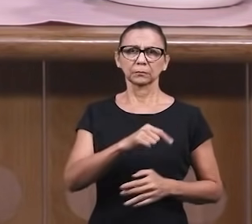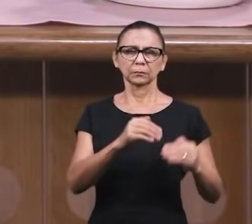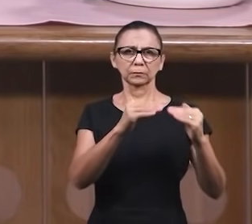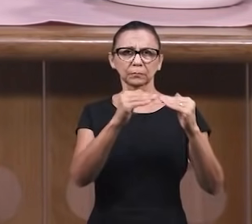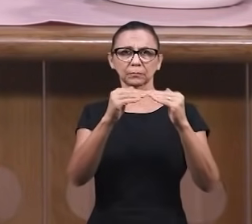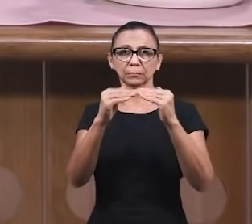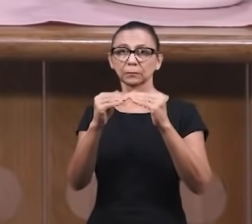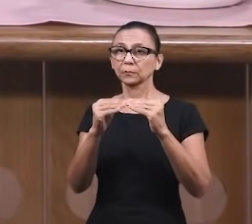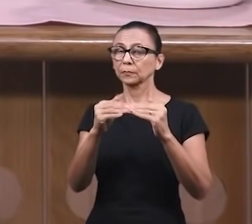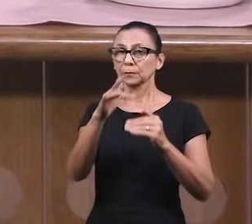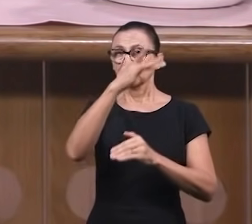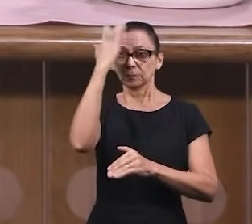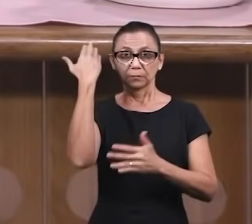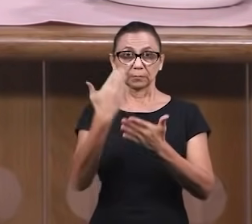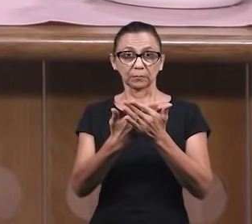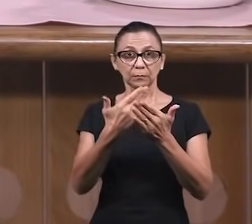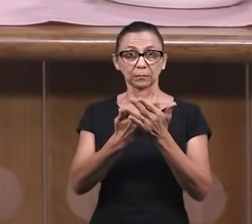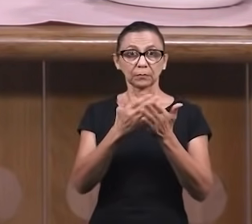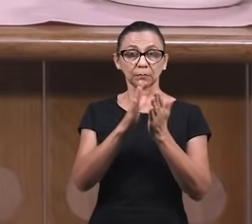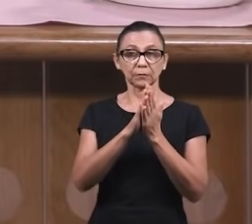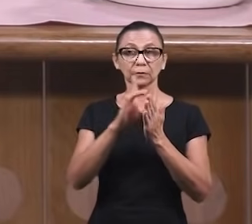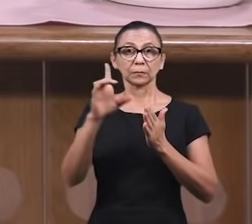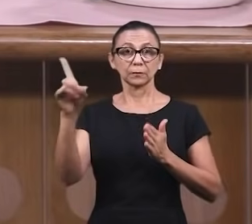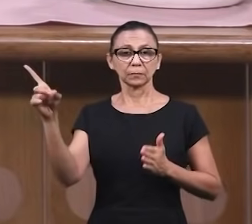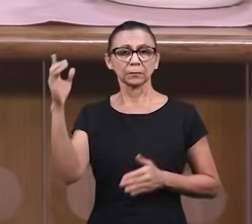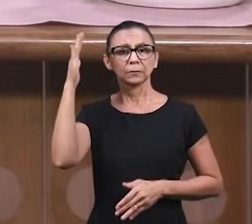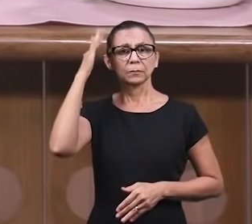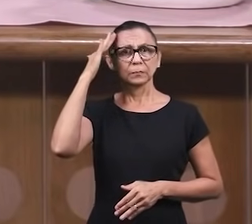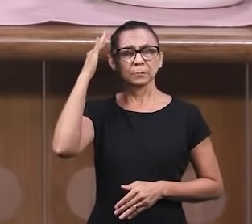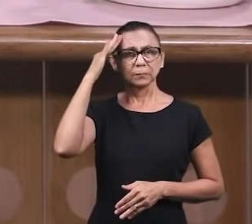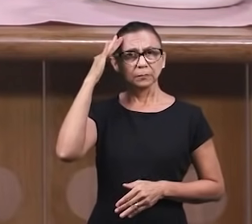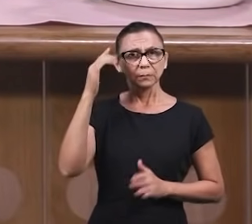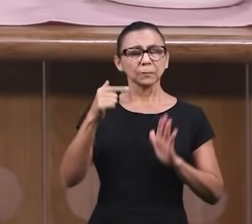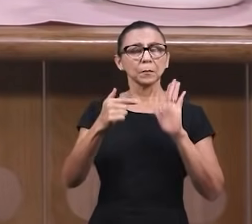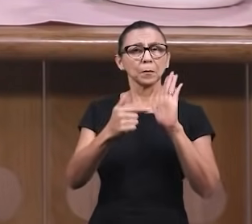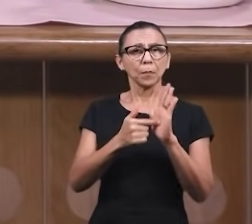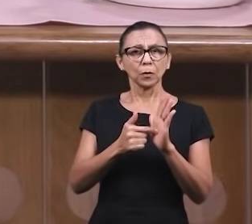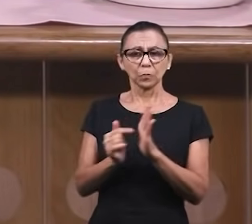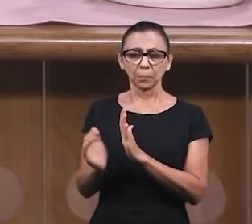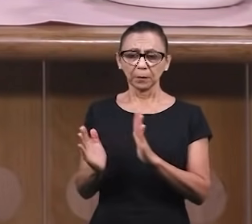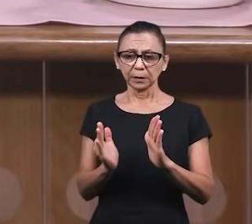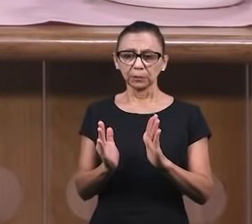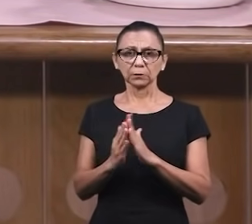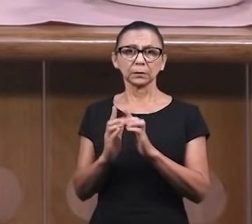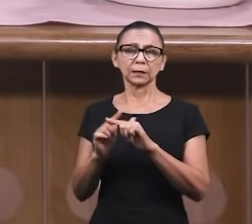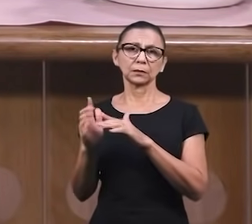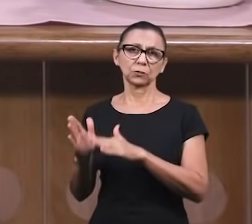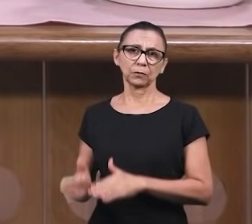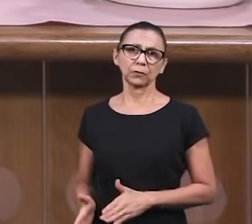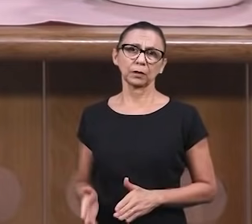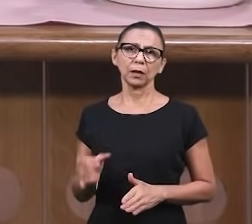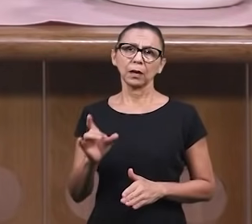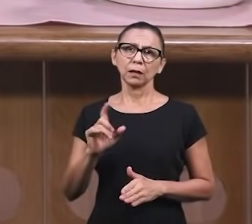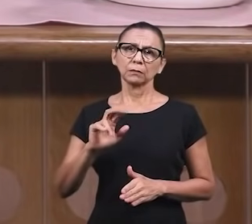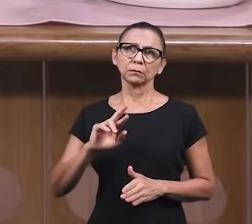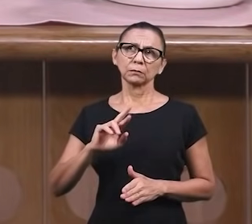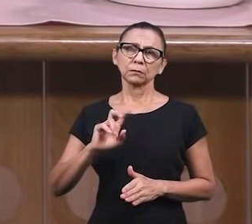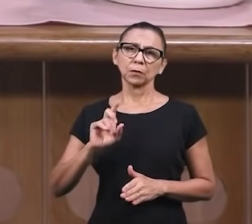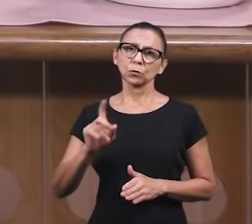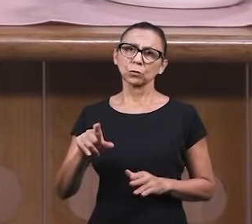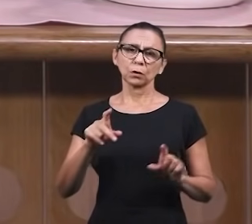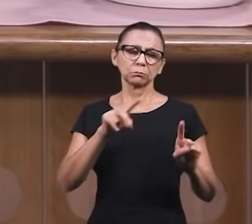os estudiosos da Bíblia, com relação ao tempo da igreja. Não só do ponto de vista